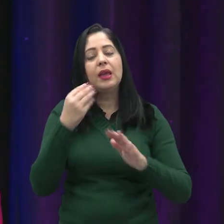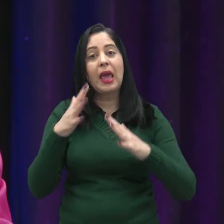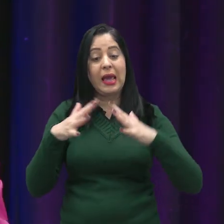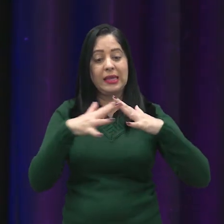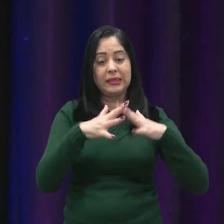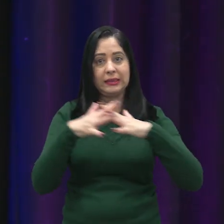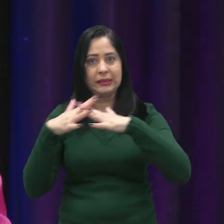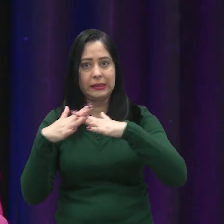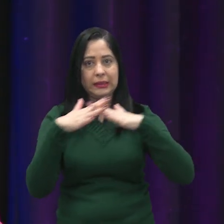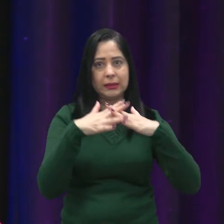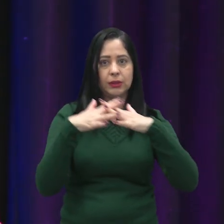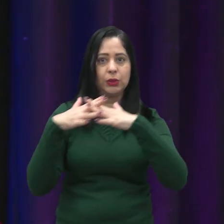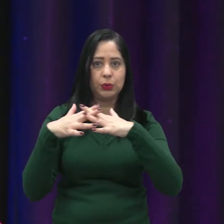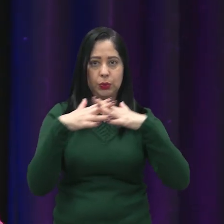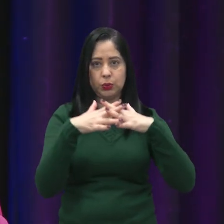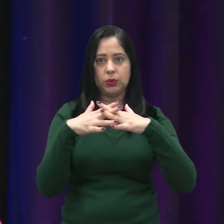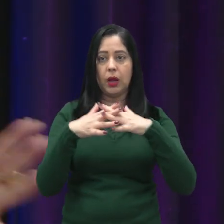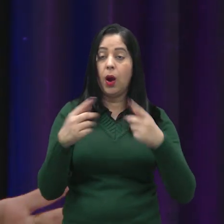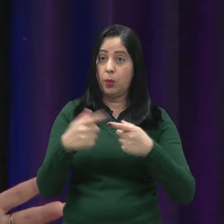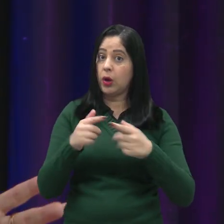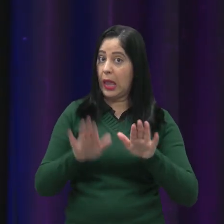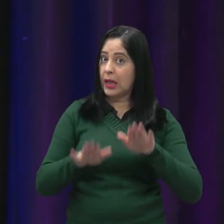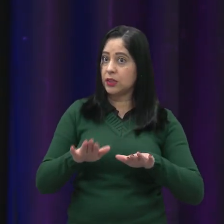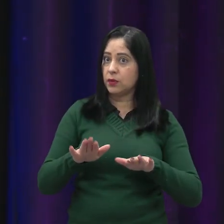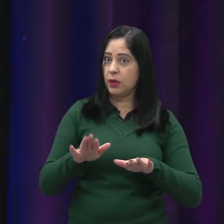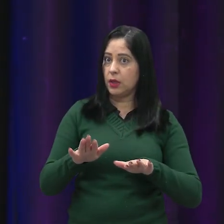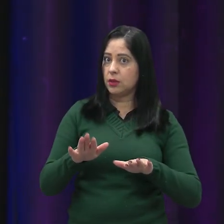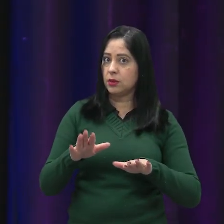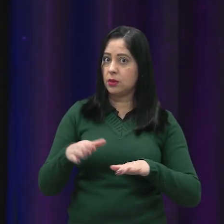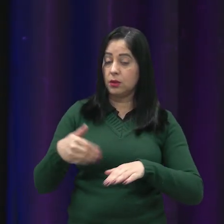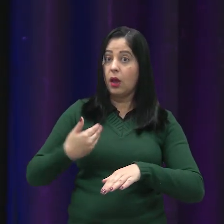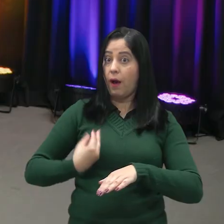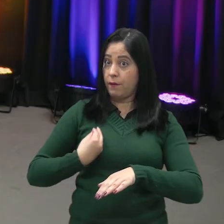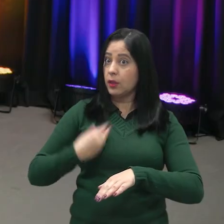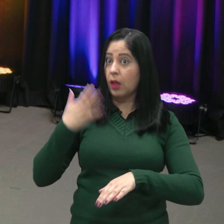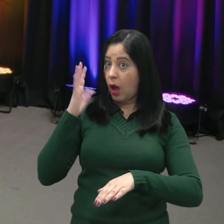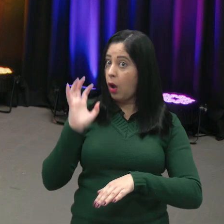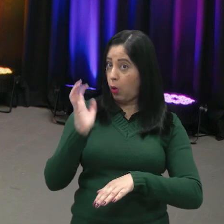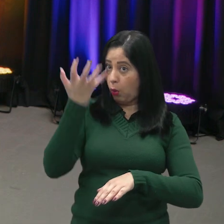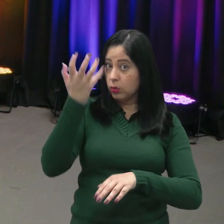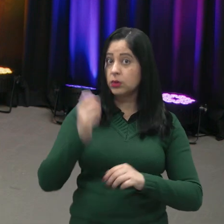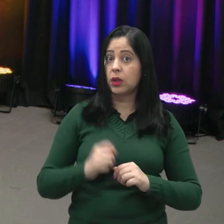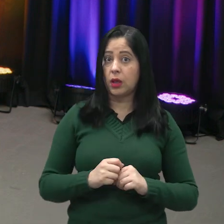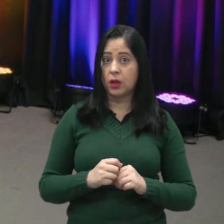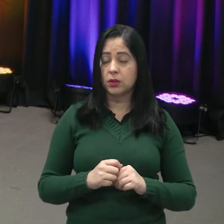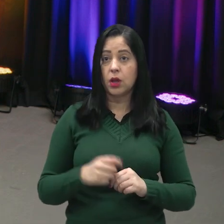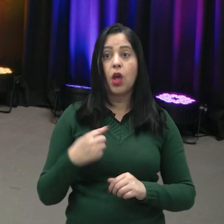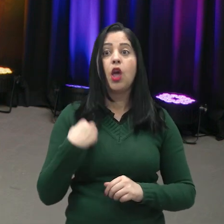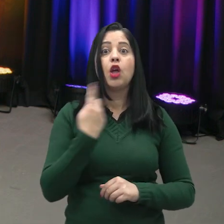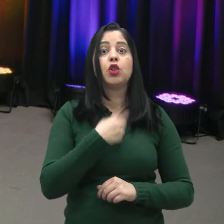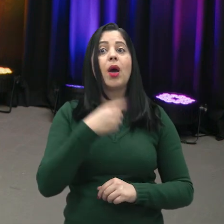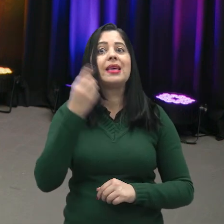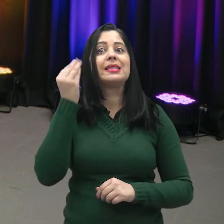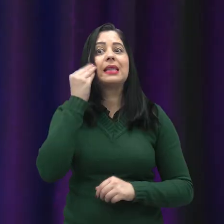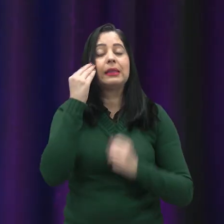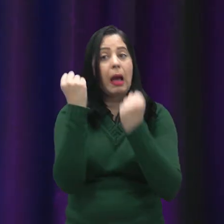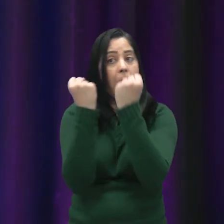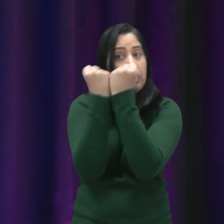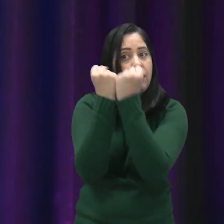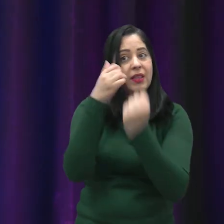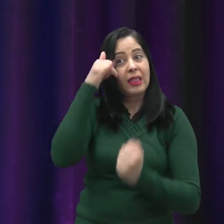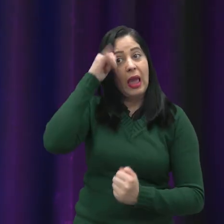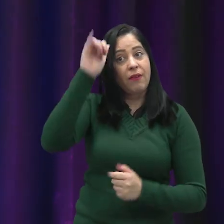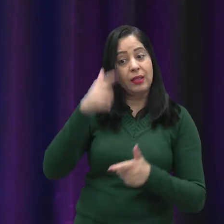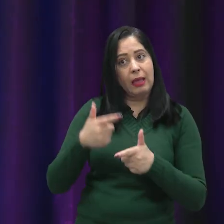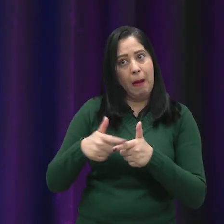que usar a nosso favor para que a gente possa evitar aí situações. Muito obrigada, Alexandre, muito obrigada, Rony. Obrigado. Obrigada